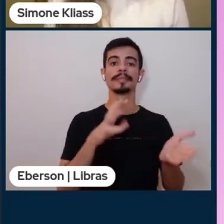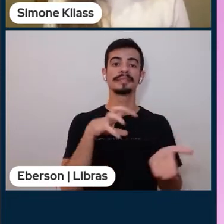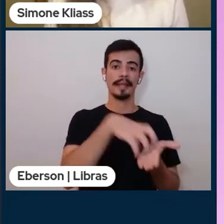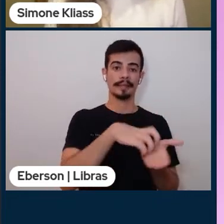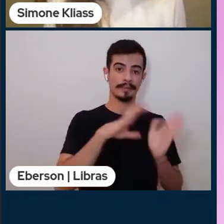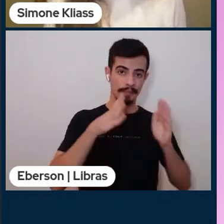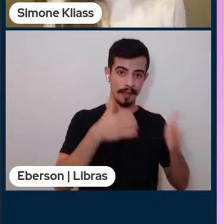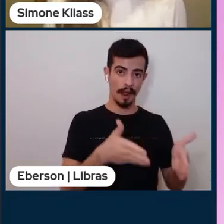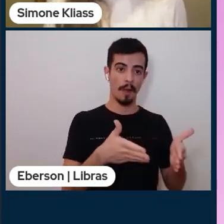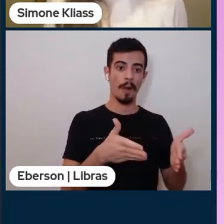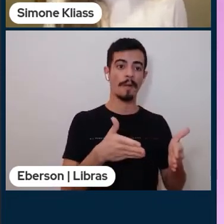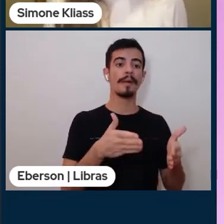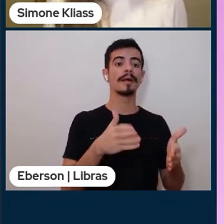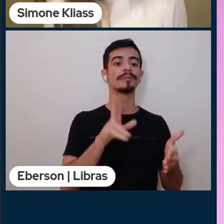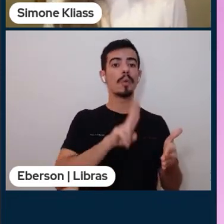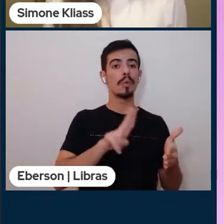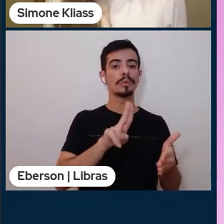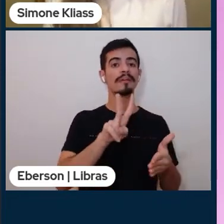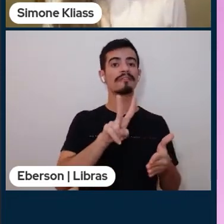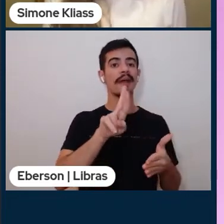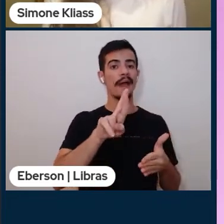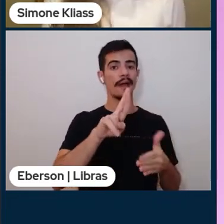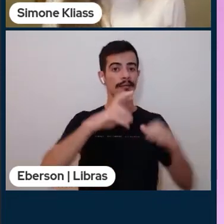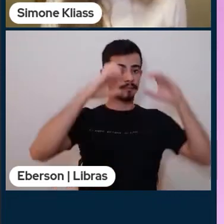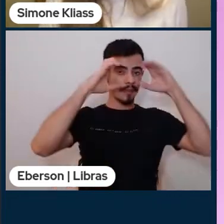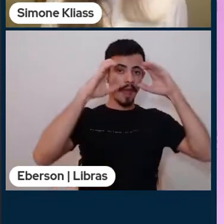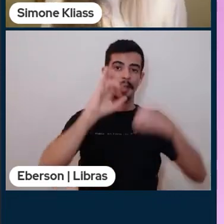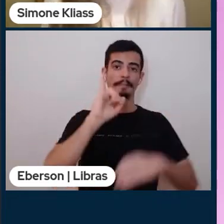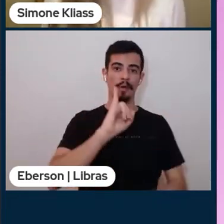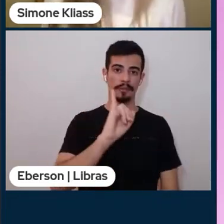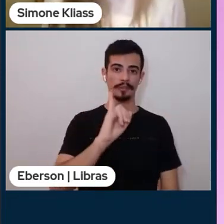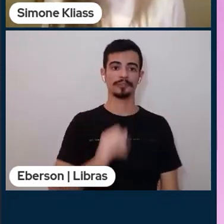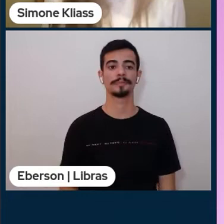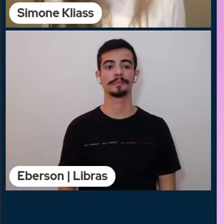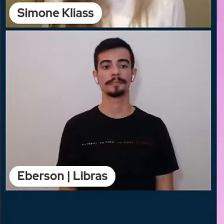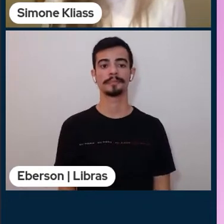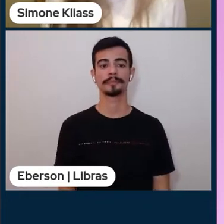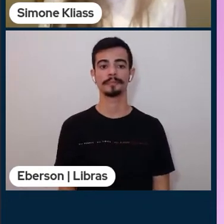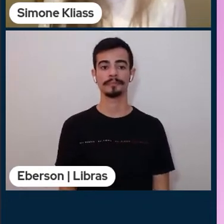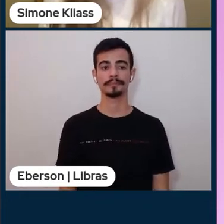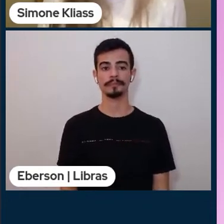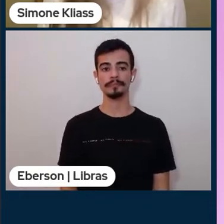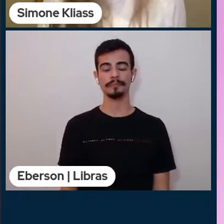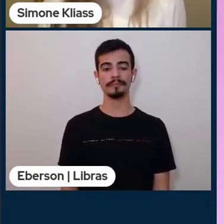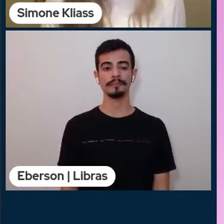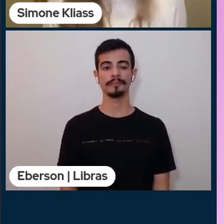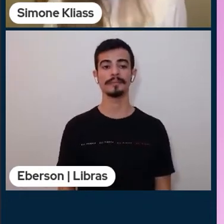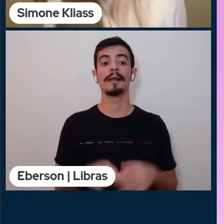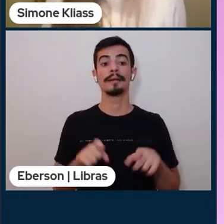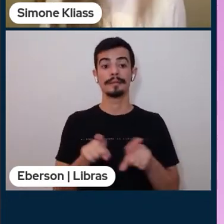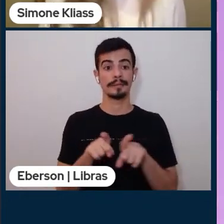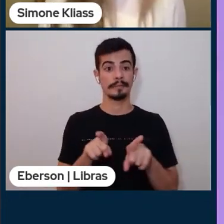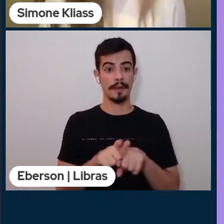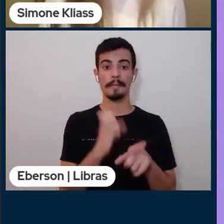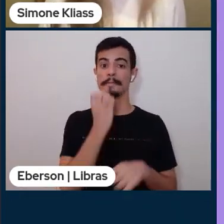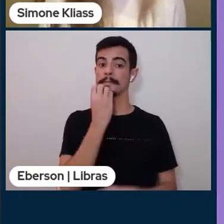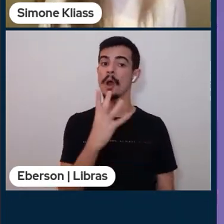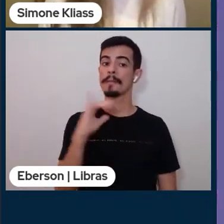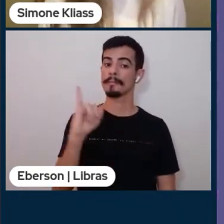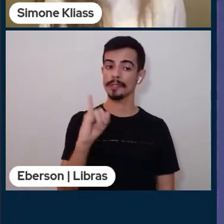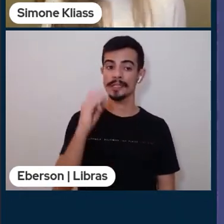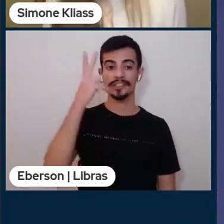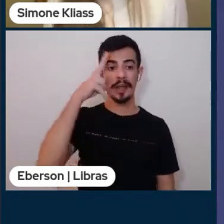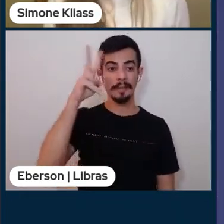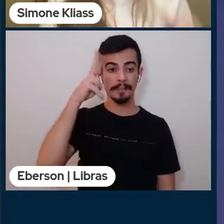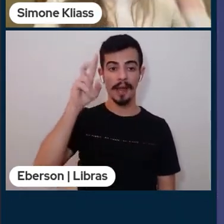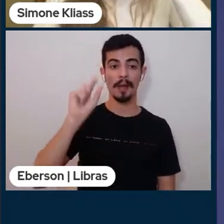óculos de VR é muito importante e aí Vale da Embrapa meio é uma provocação tá a pessoa Vale